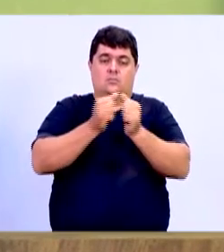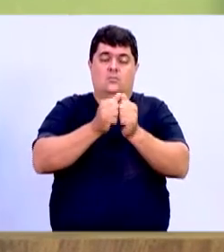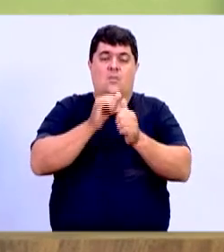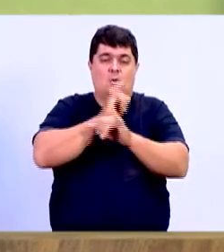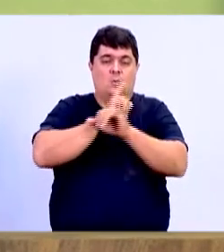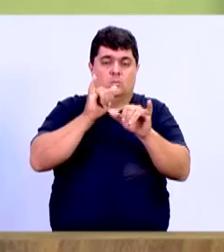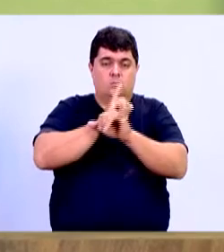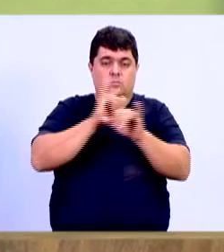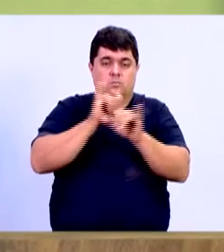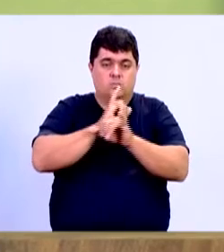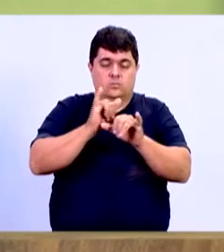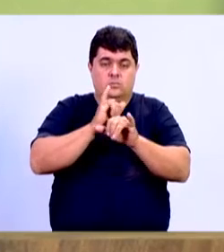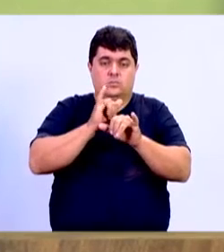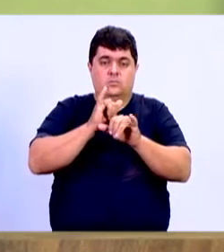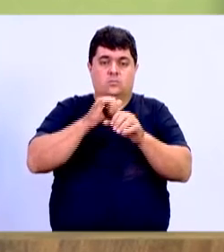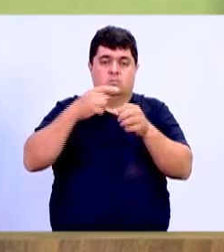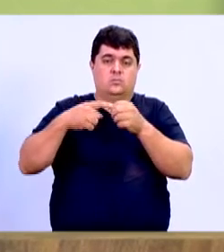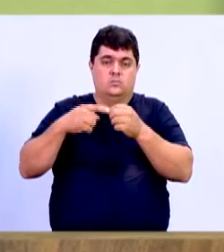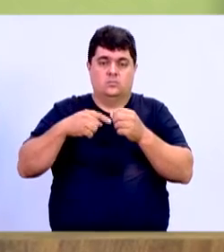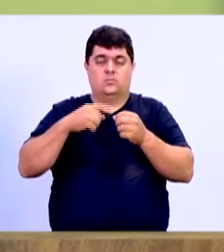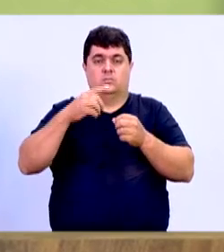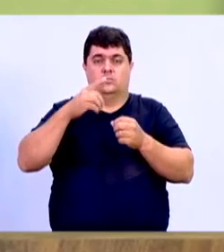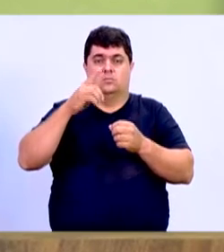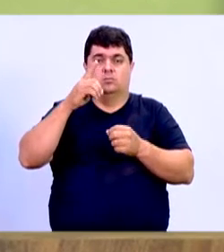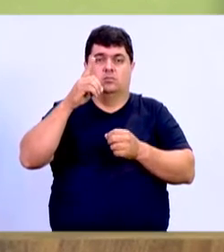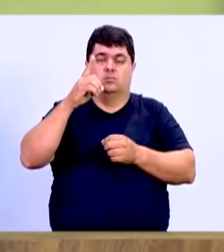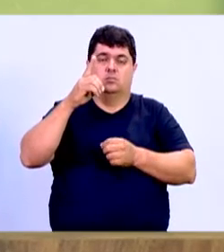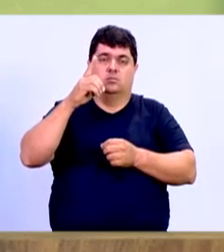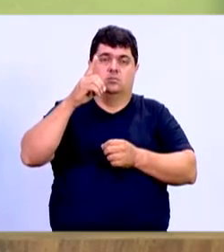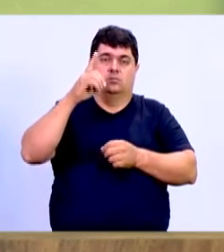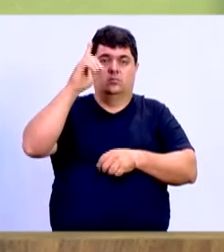informação que vem lá de uma diretoria de